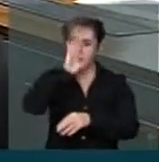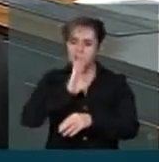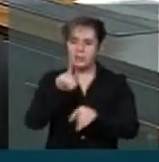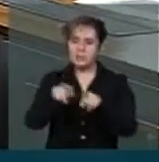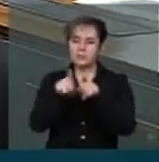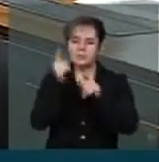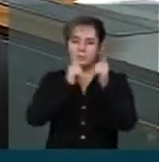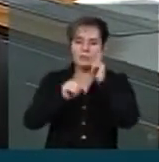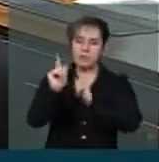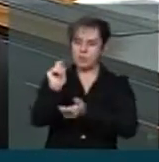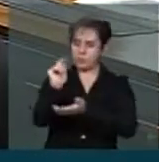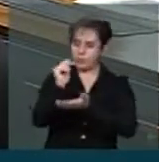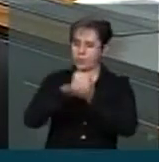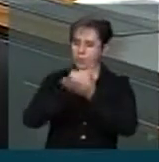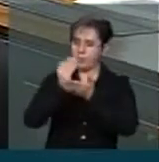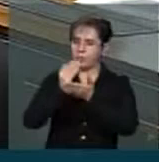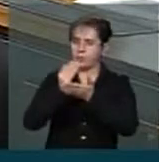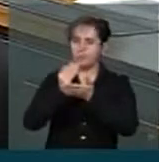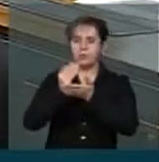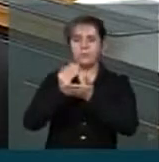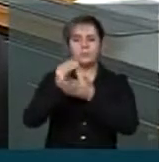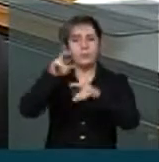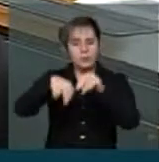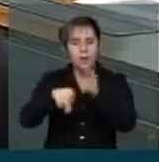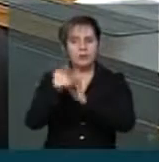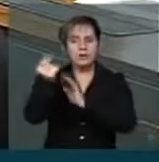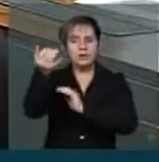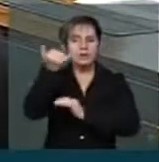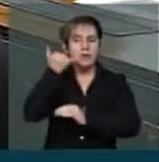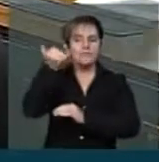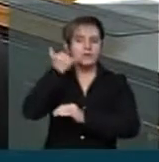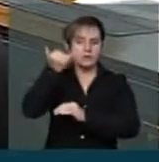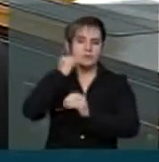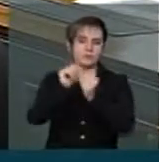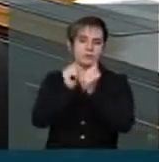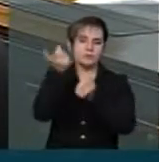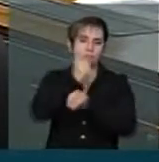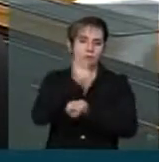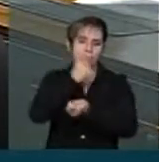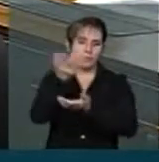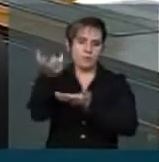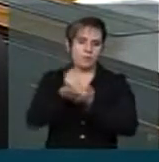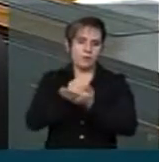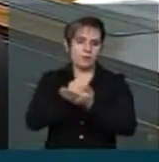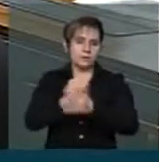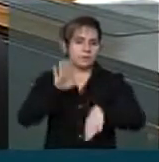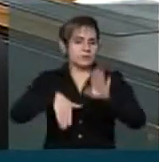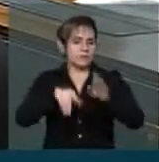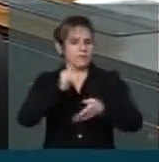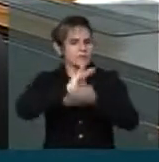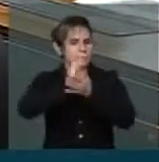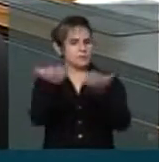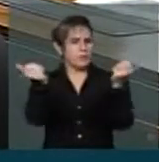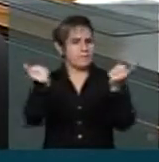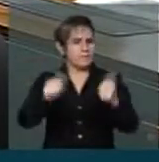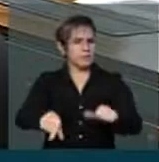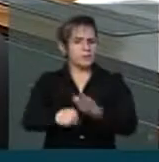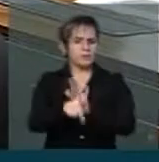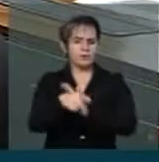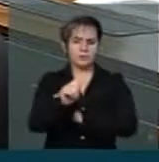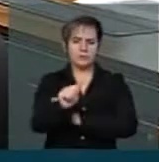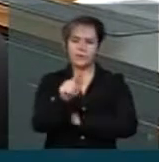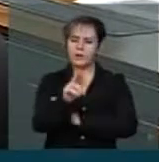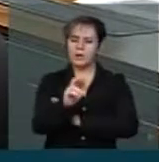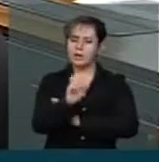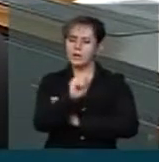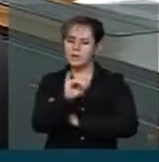faturamento inercial pelas chamadas recebidas. Esse ponto talvez tenha sido o maior agressor, que nós, quando a gente fala a palavra